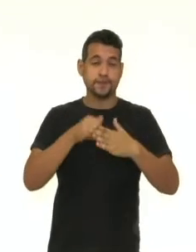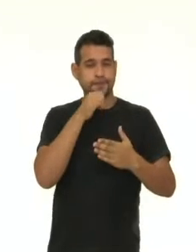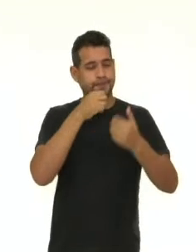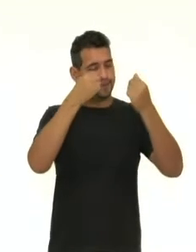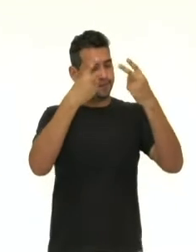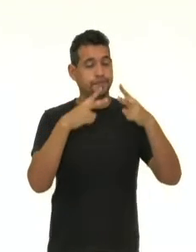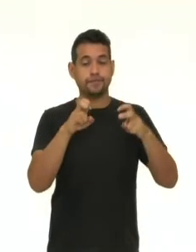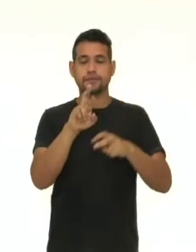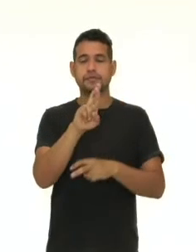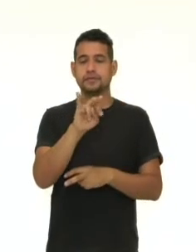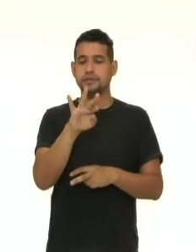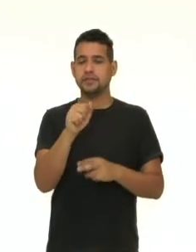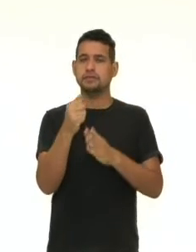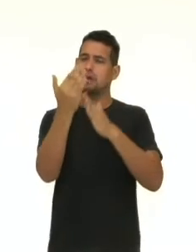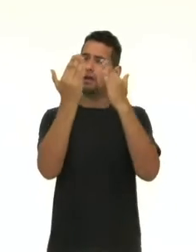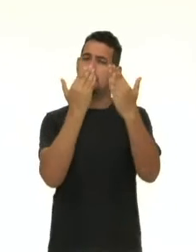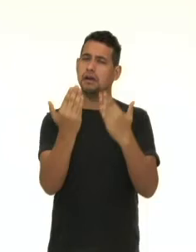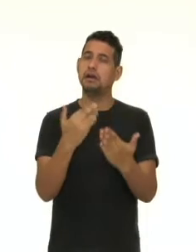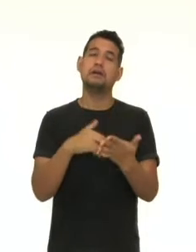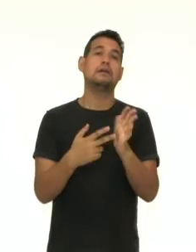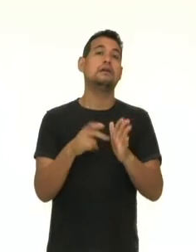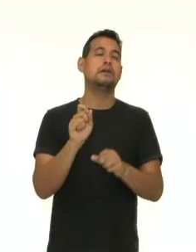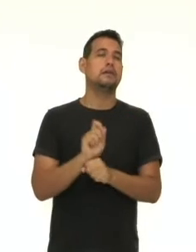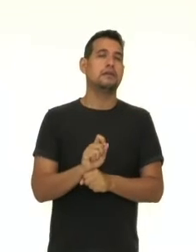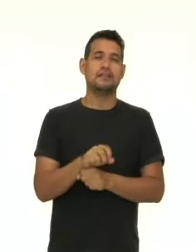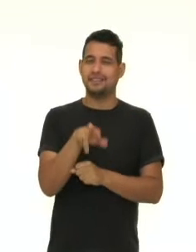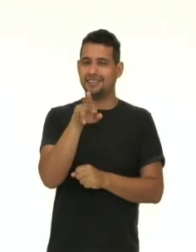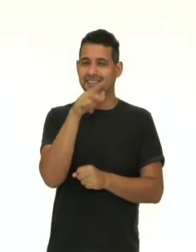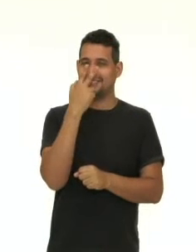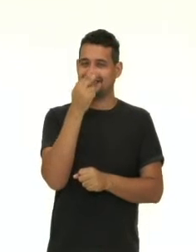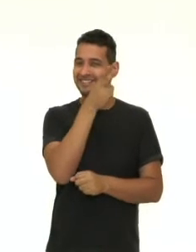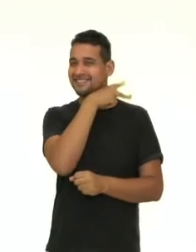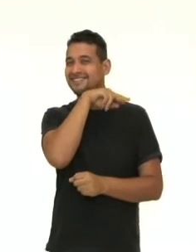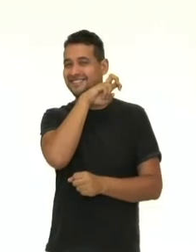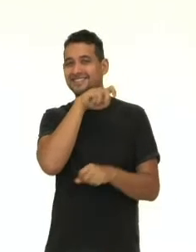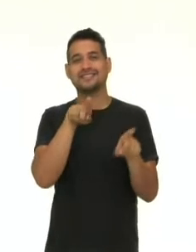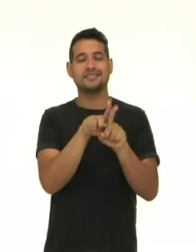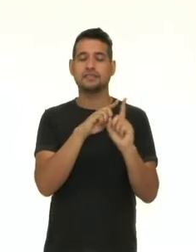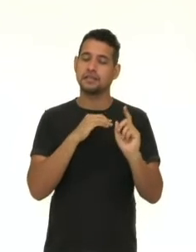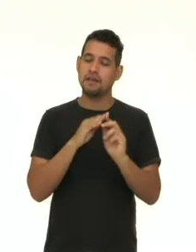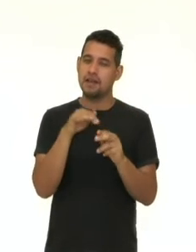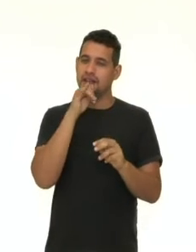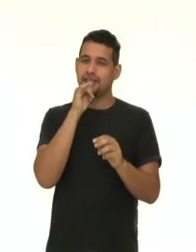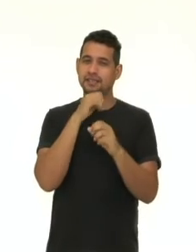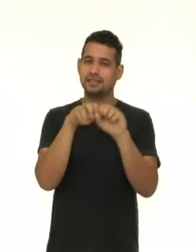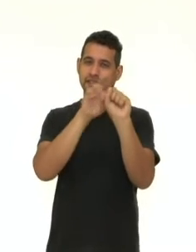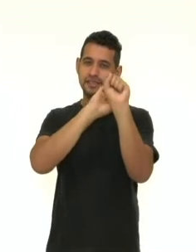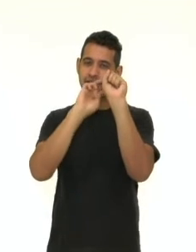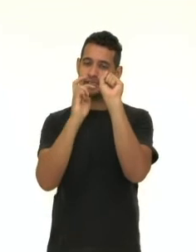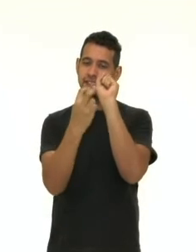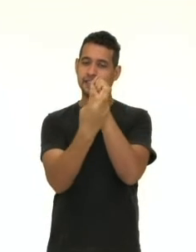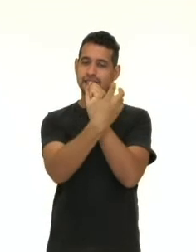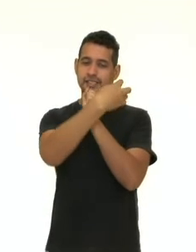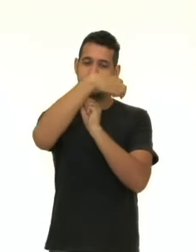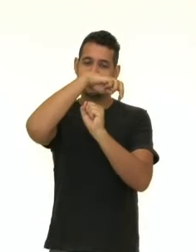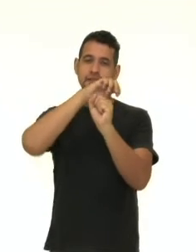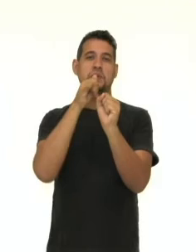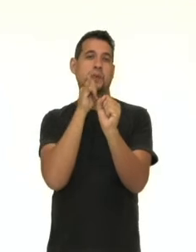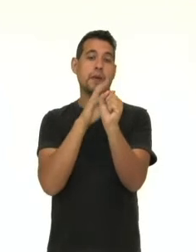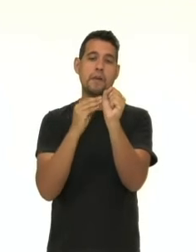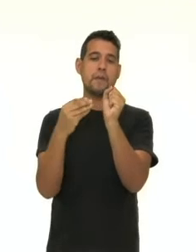Rita, a comparação com uma serpente, né, que foi se acercando dele, o envolvendo.